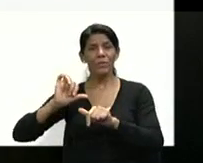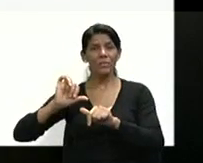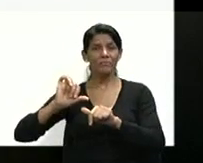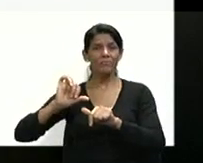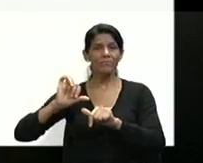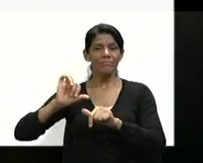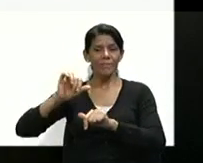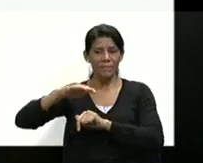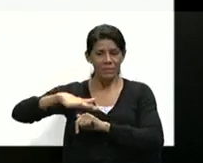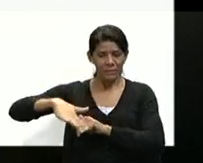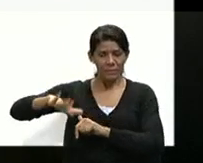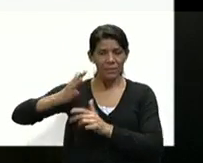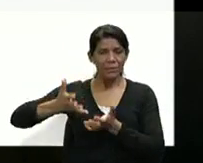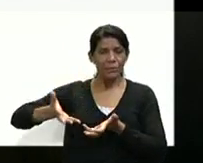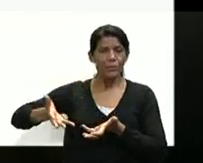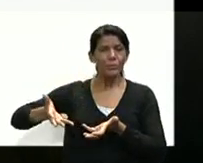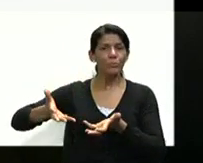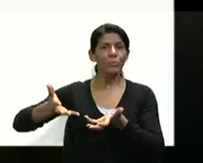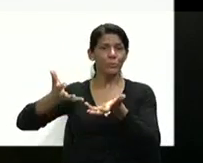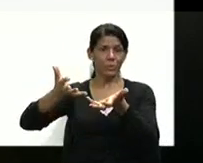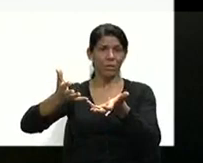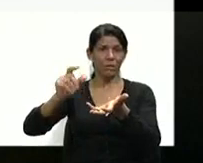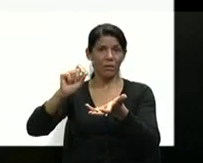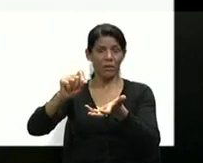condições que estimulam a sua